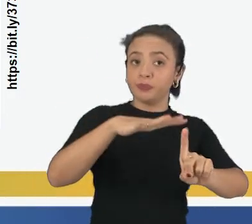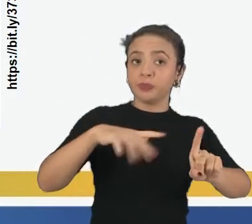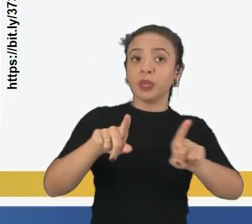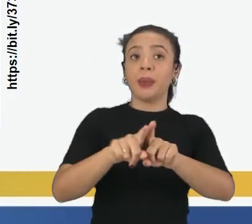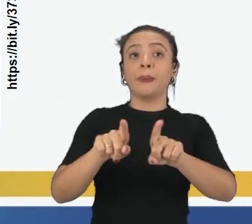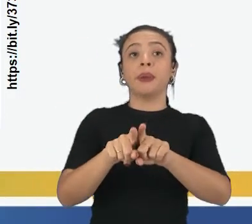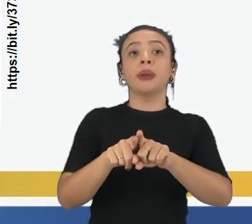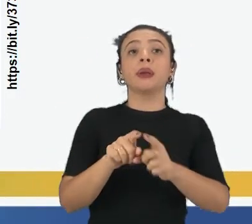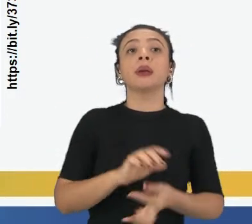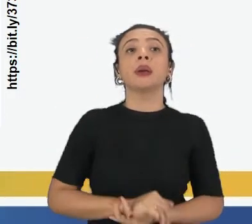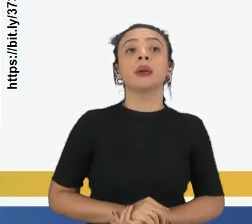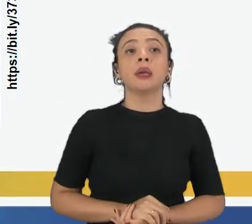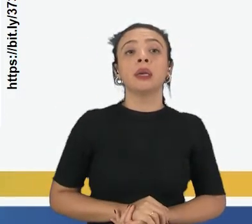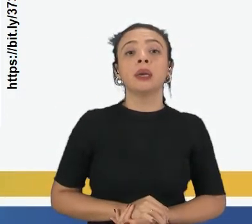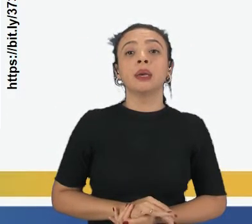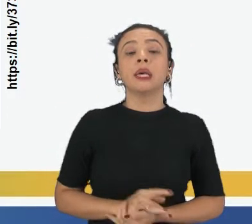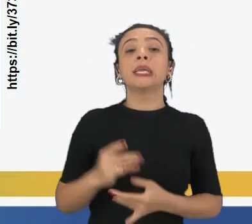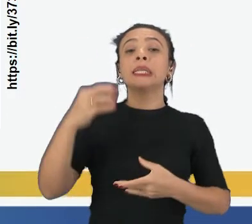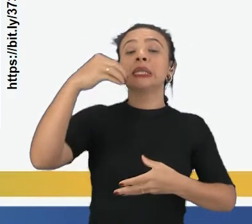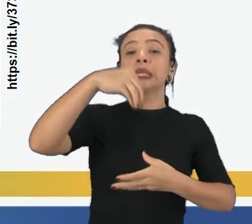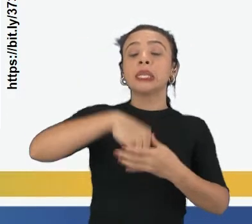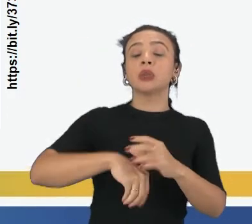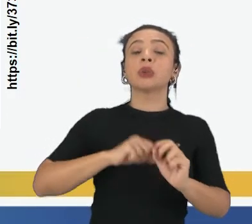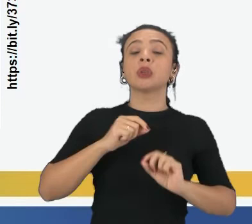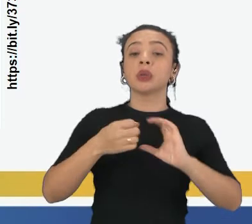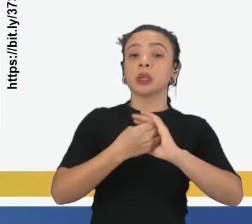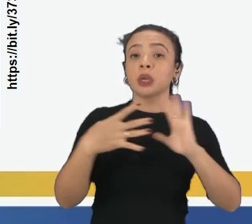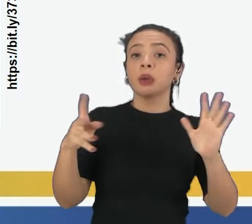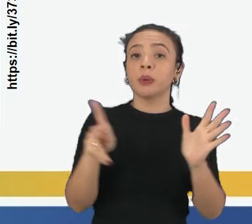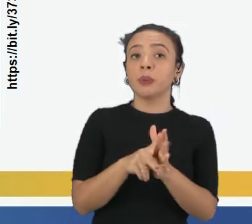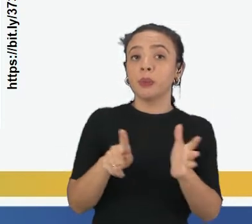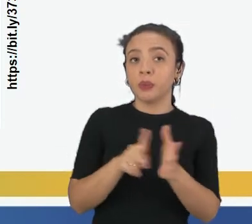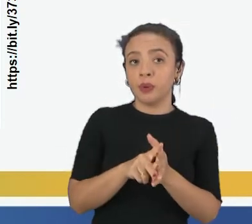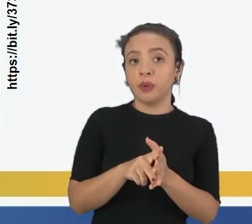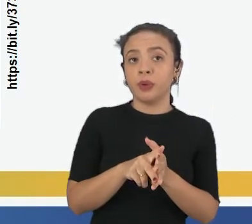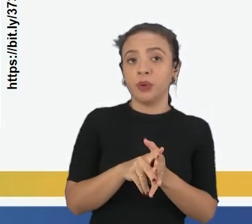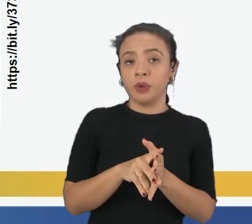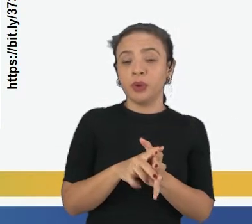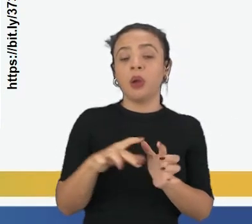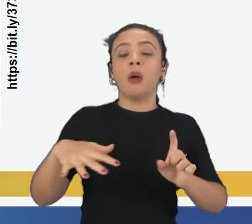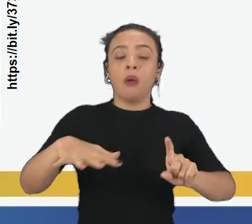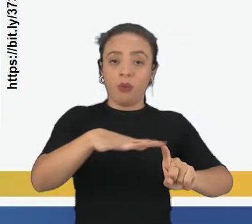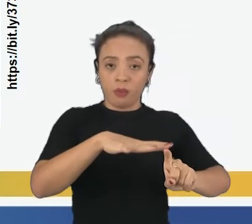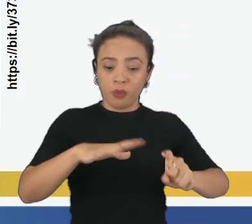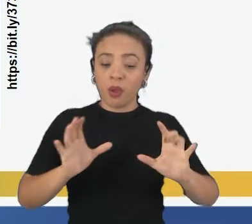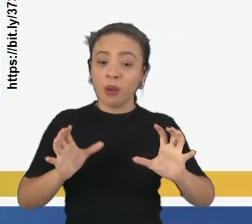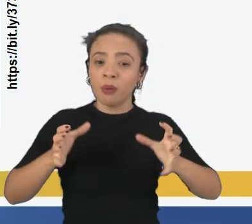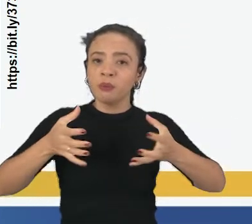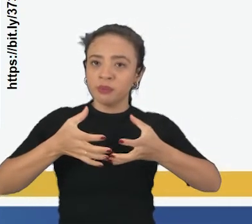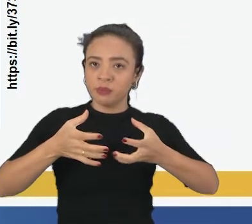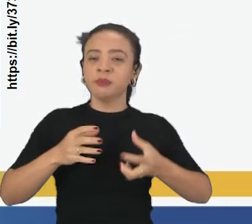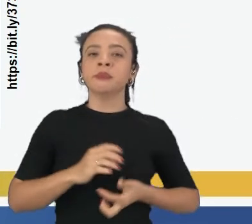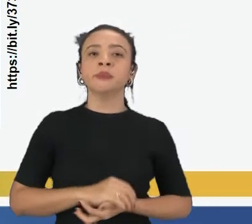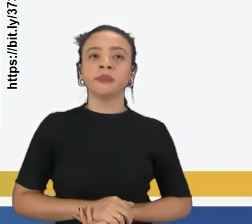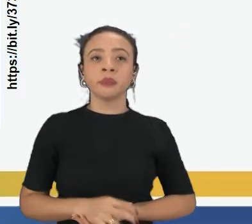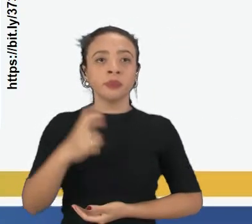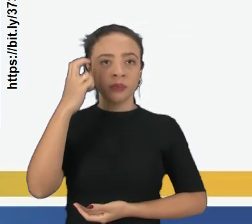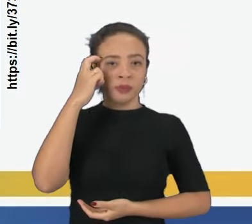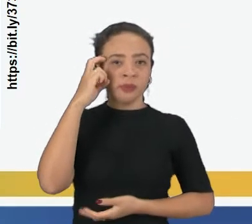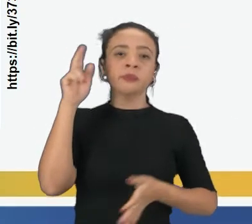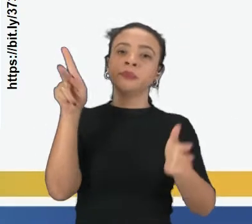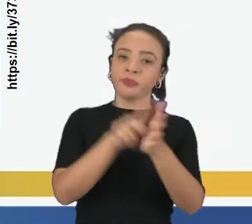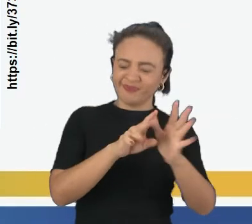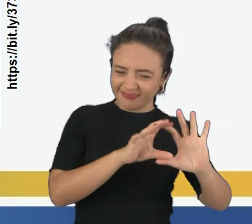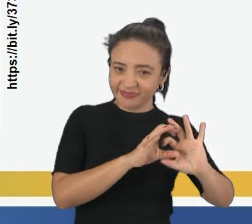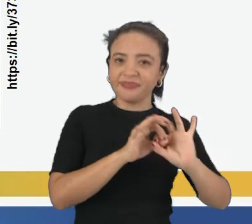e dentro daquele aspecto dentro daquela daquela esfera social dentro daquela Cultura em que ela está